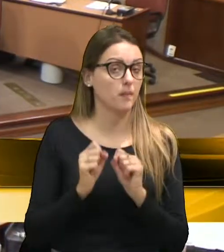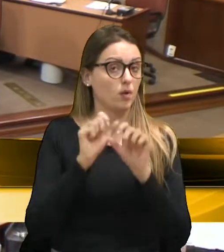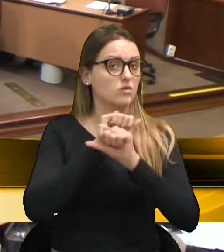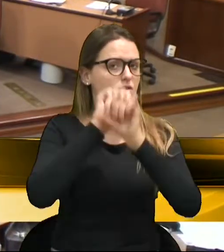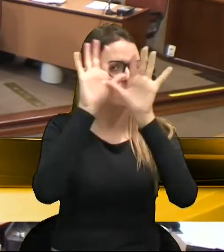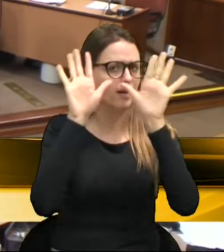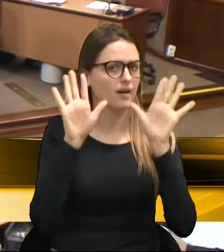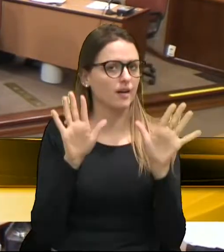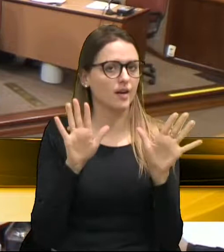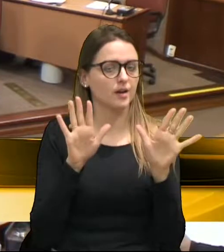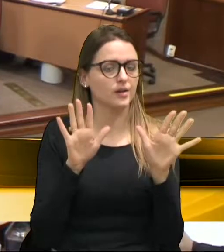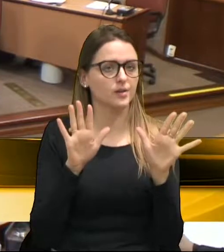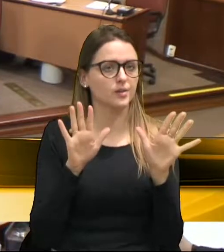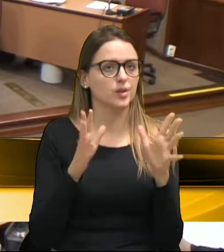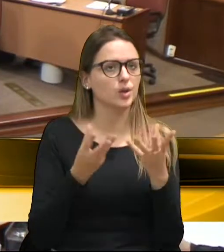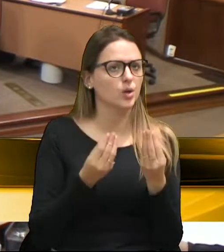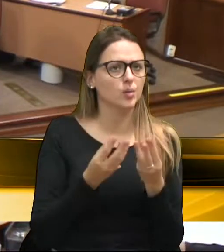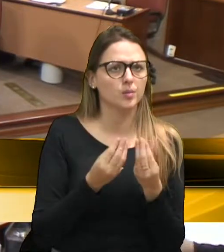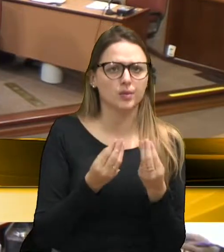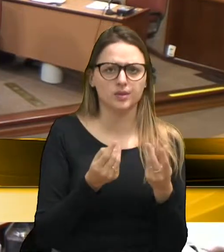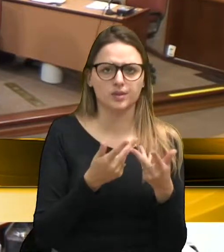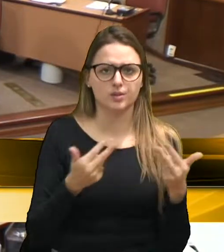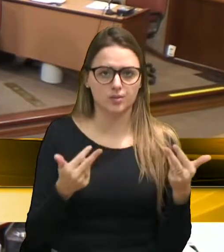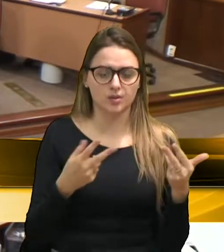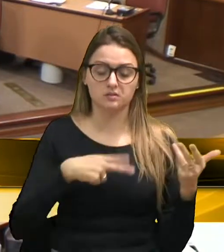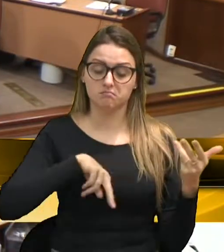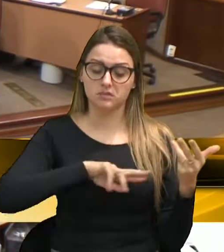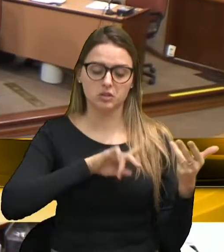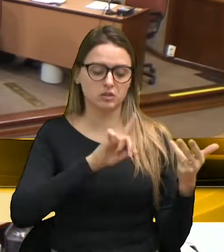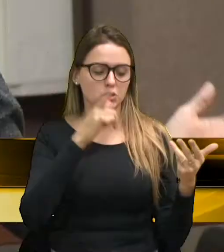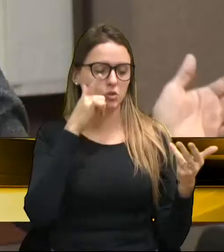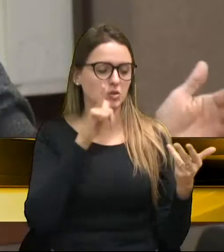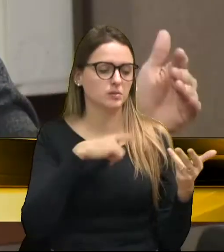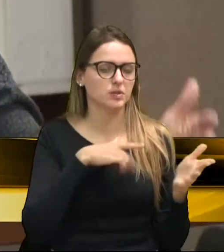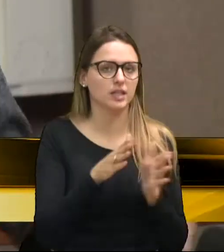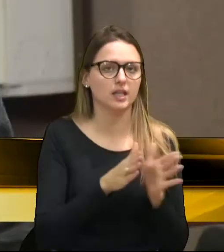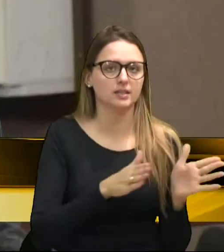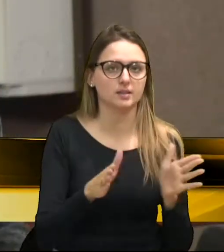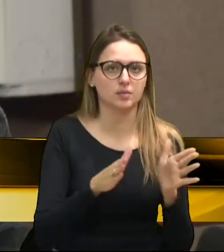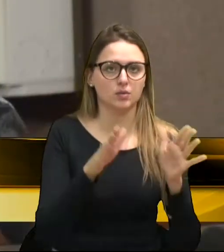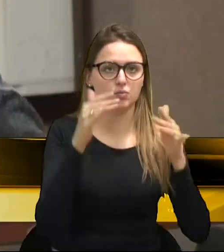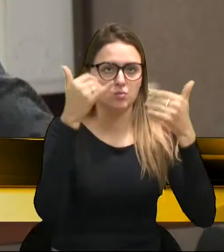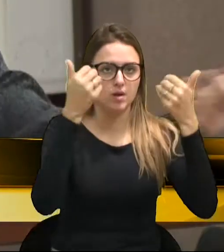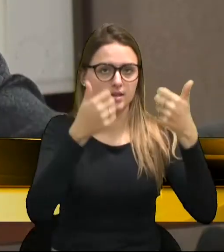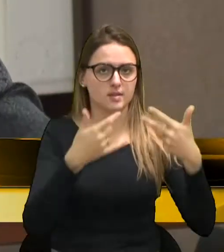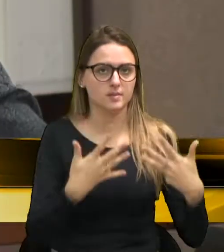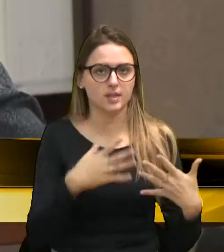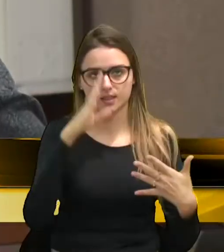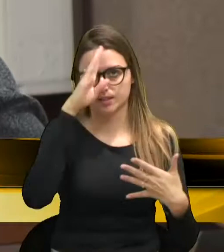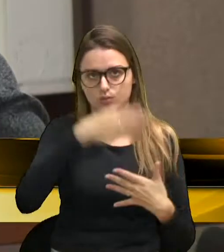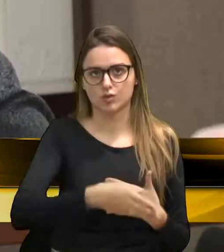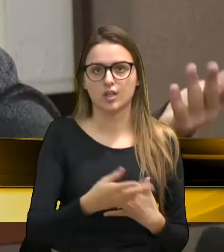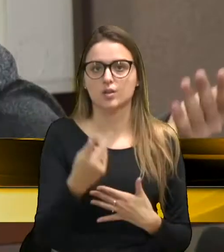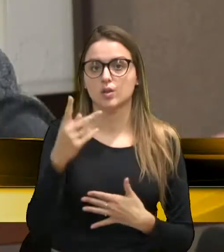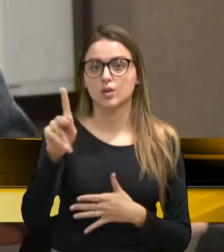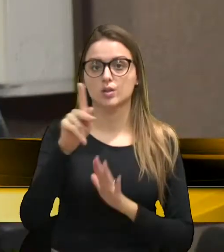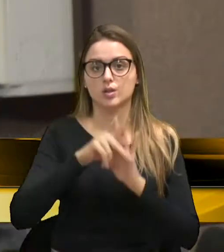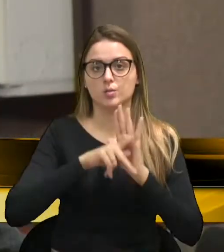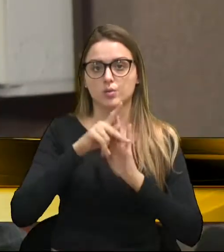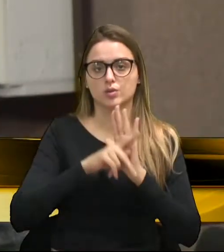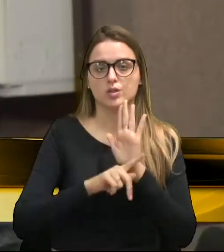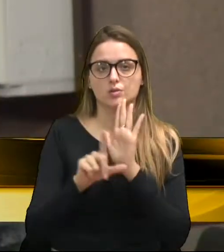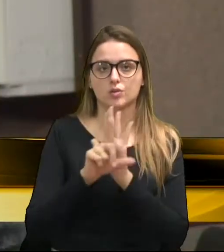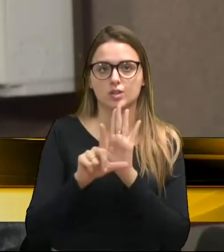esclarecer muitas coisas que nós não conseguimos ter acesso a uma informação direta. Por exemplo, esse projeto de lei que nós